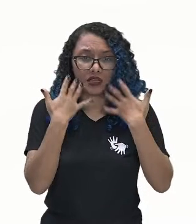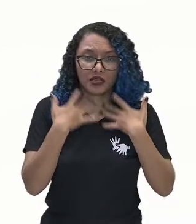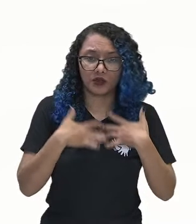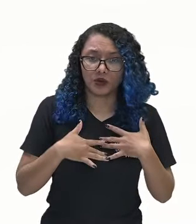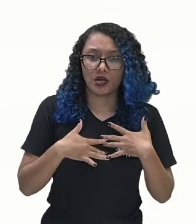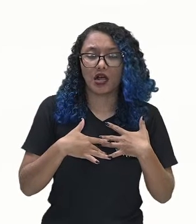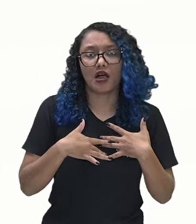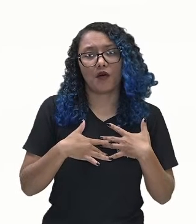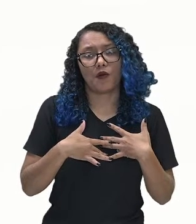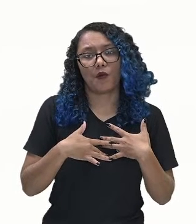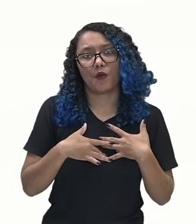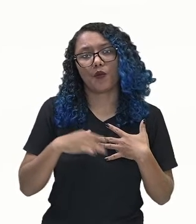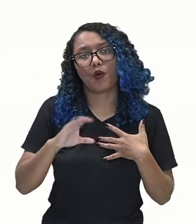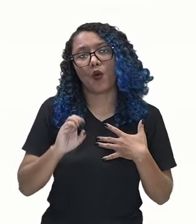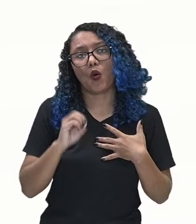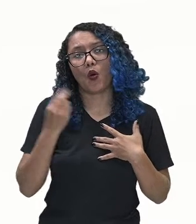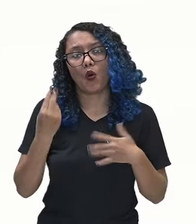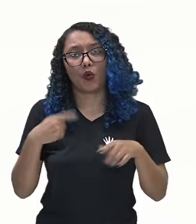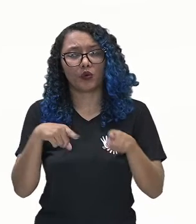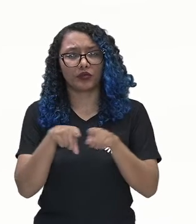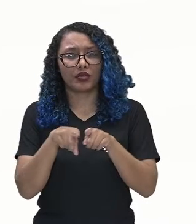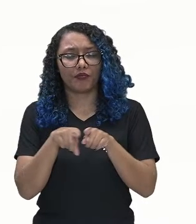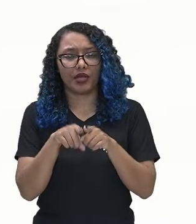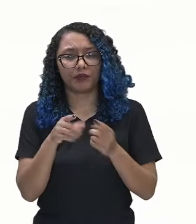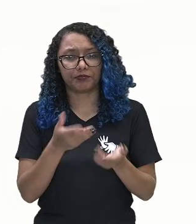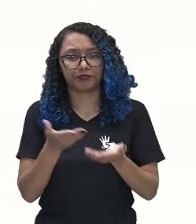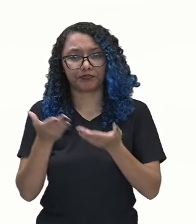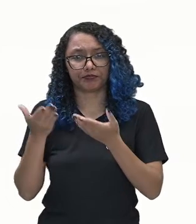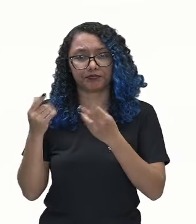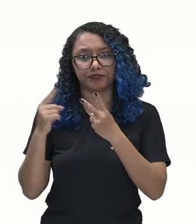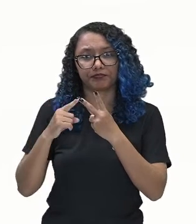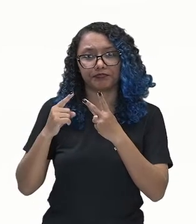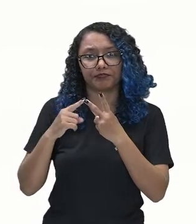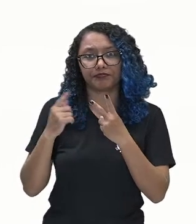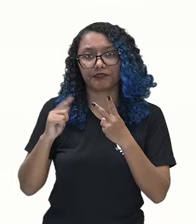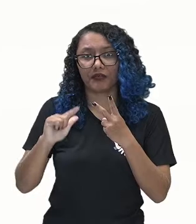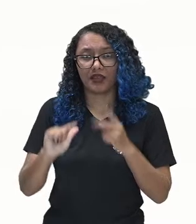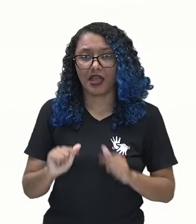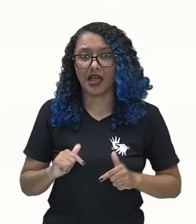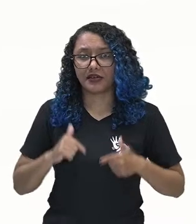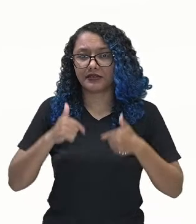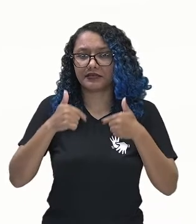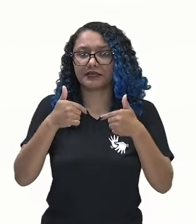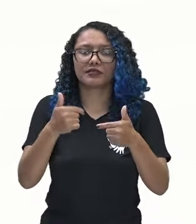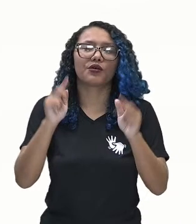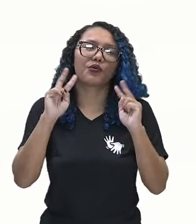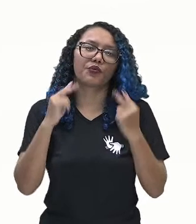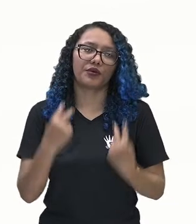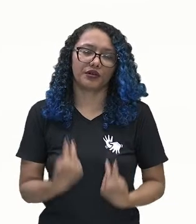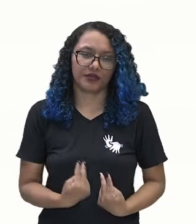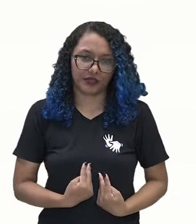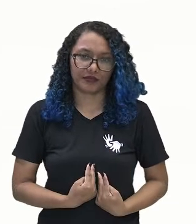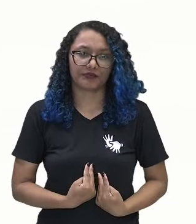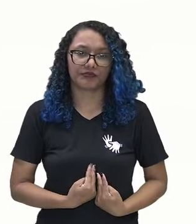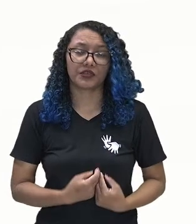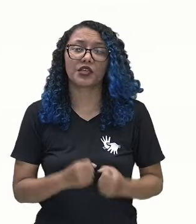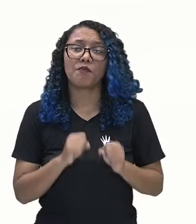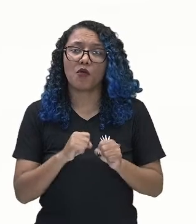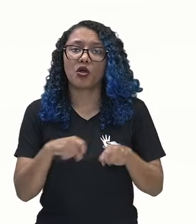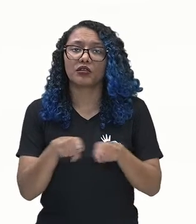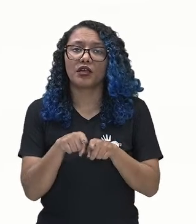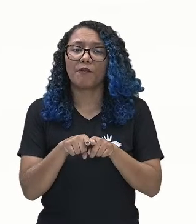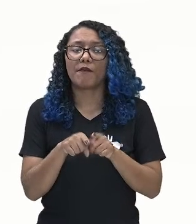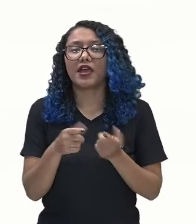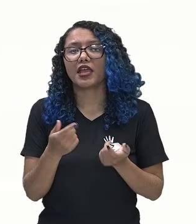E nós temos também o quê? Olha, temos aqui a ação humana, tá bom? Que a gente pode chamar também